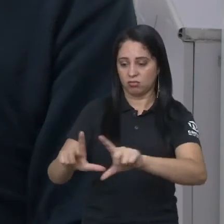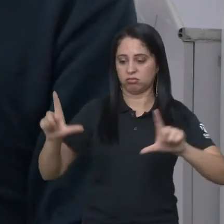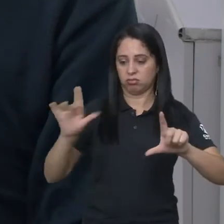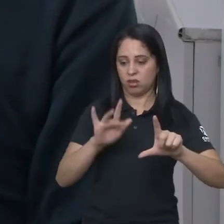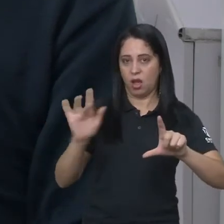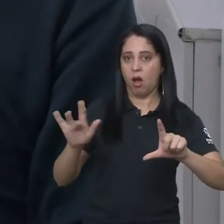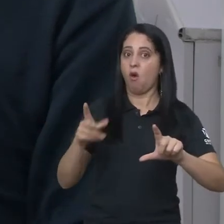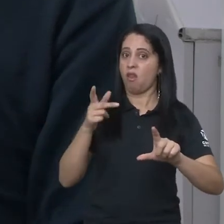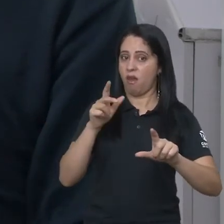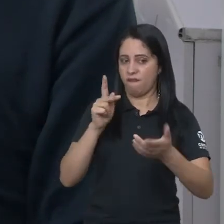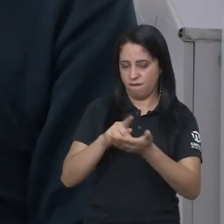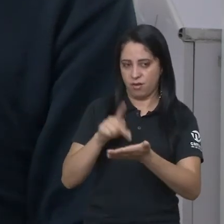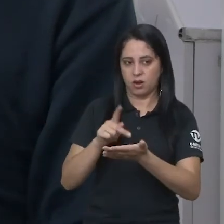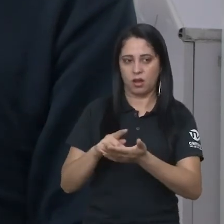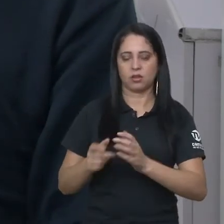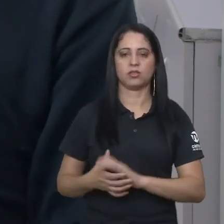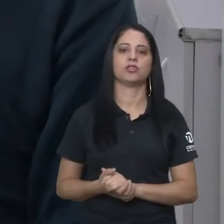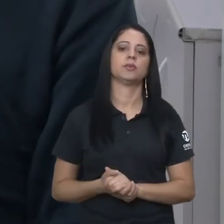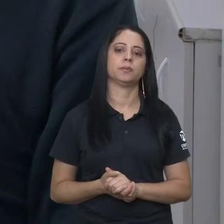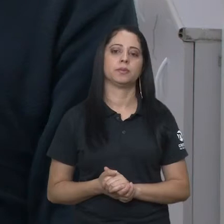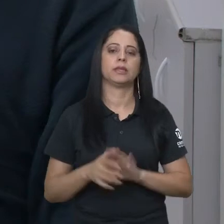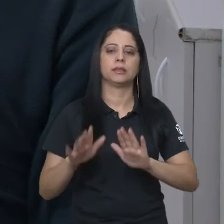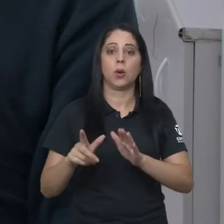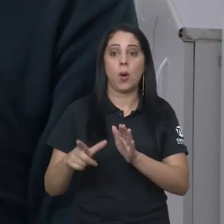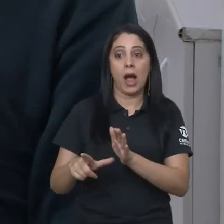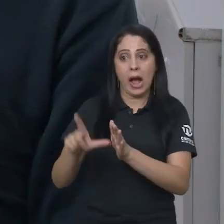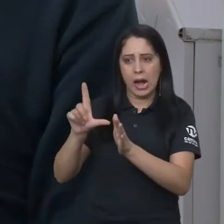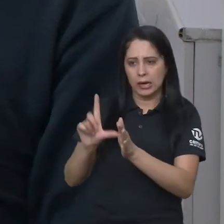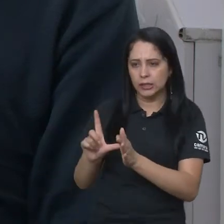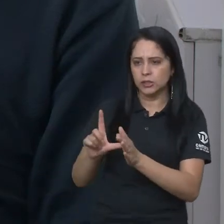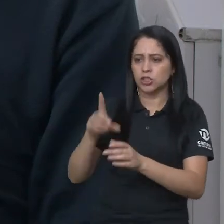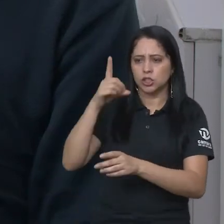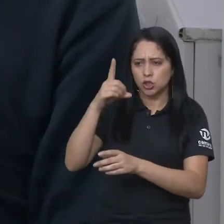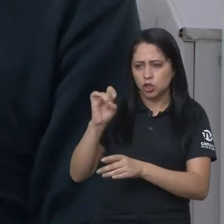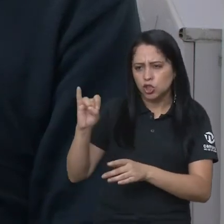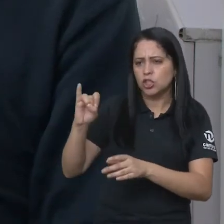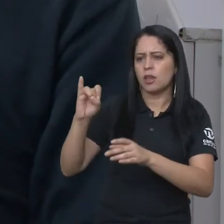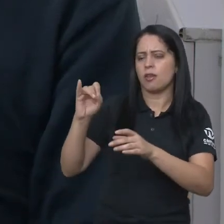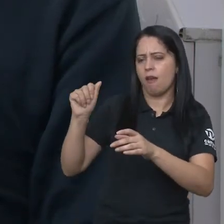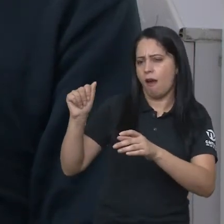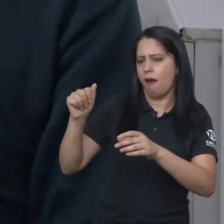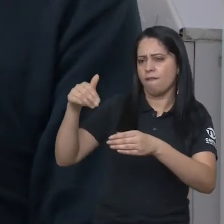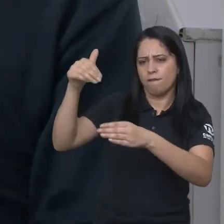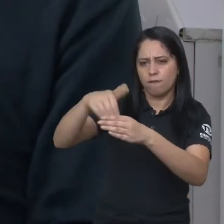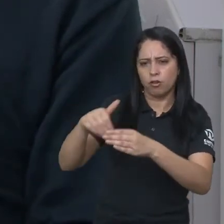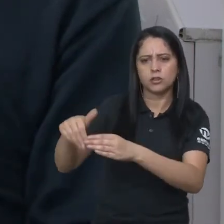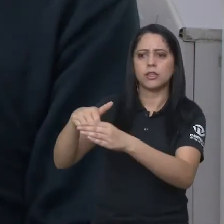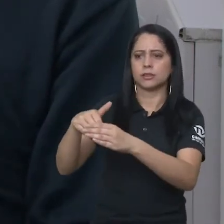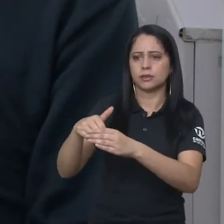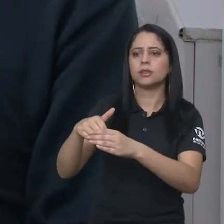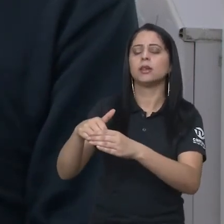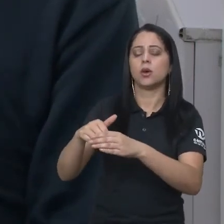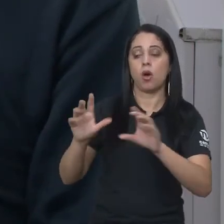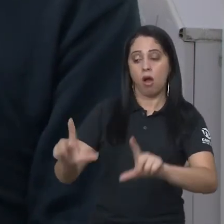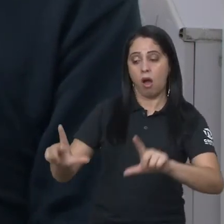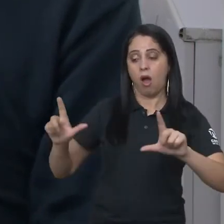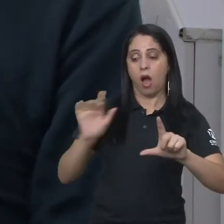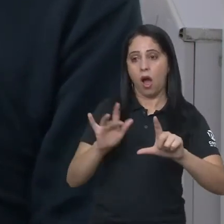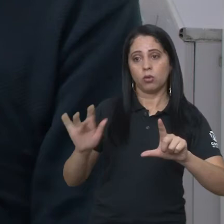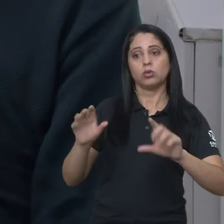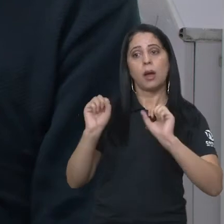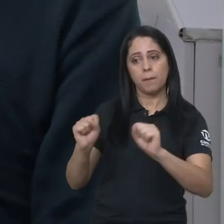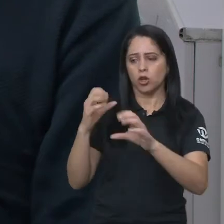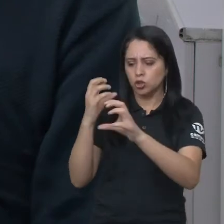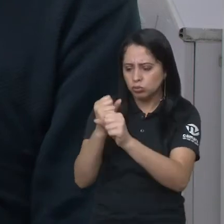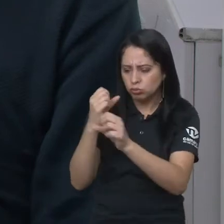que todo o processo de preparação das urnas eletrônicas e no dia da votação e também depois das eleições, as urnas